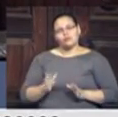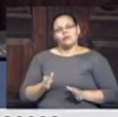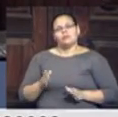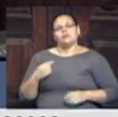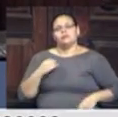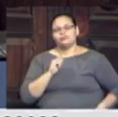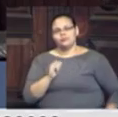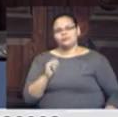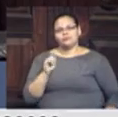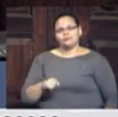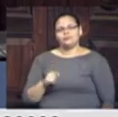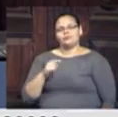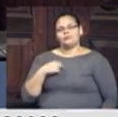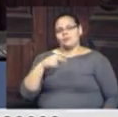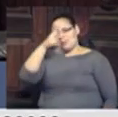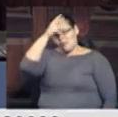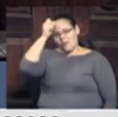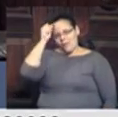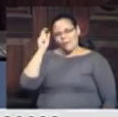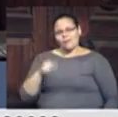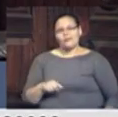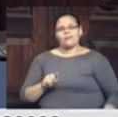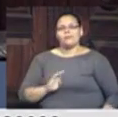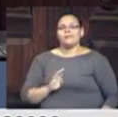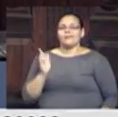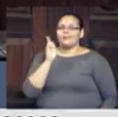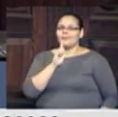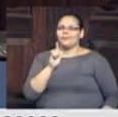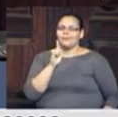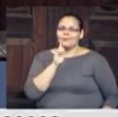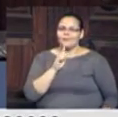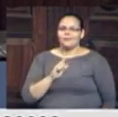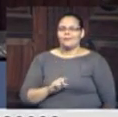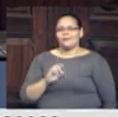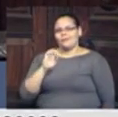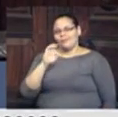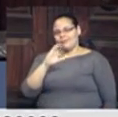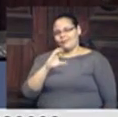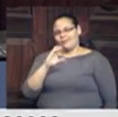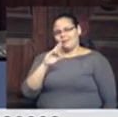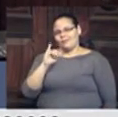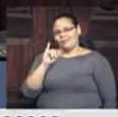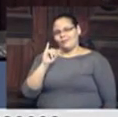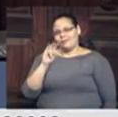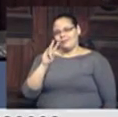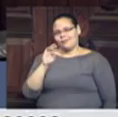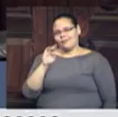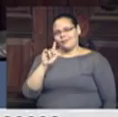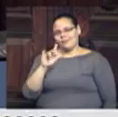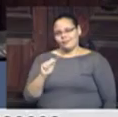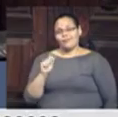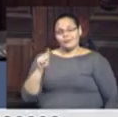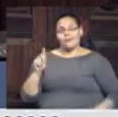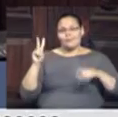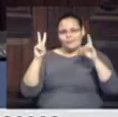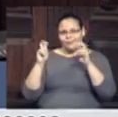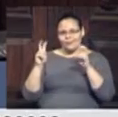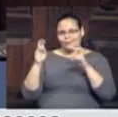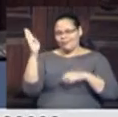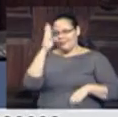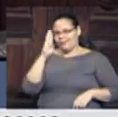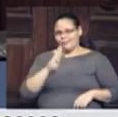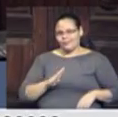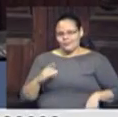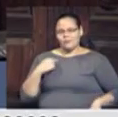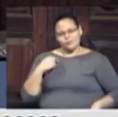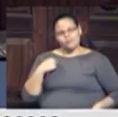eleito Marcelo Crivella. Um outro tema importante que nós temos que tratar aqui, esse é um tema nacional, mas que eu faço questão de